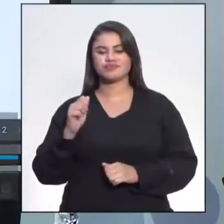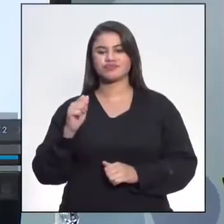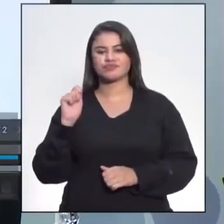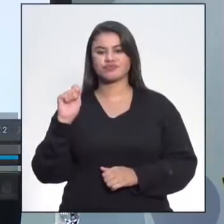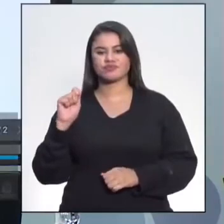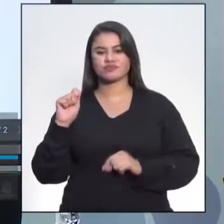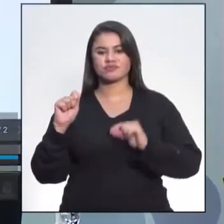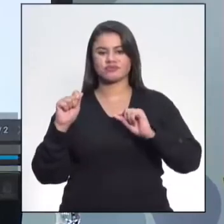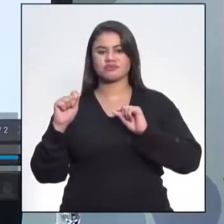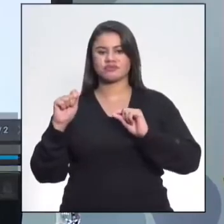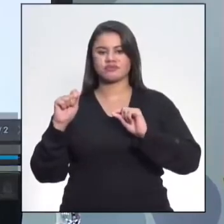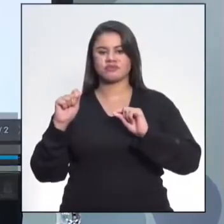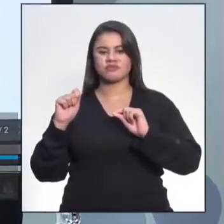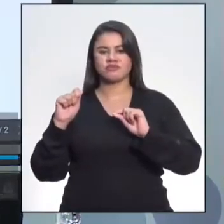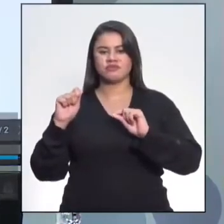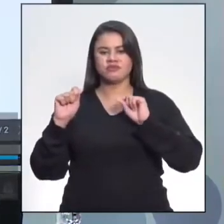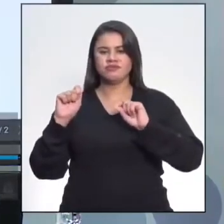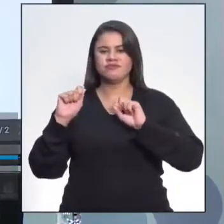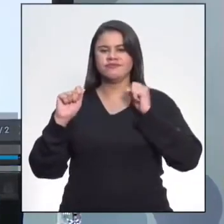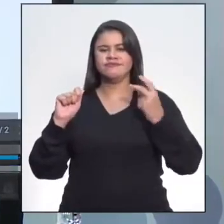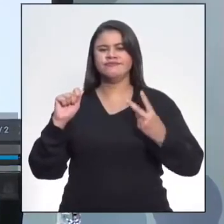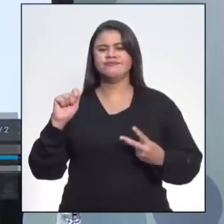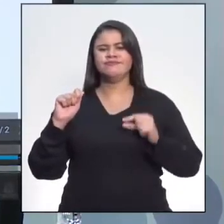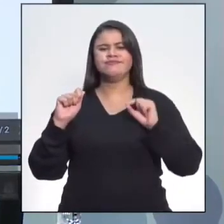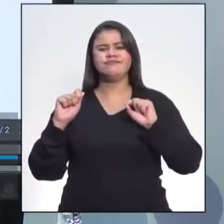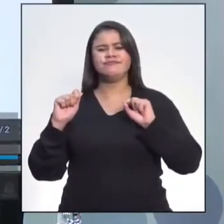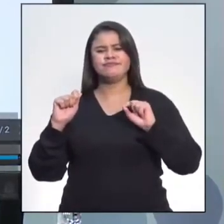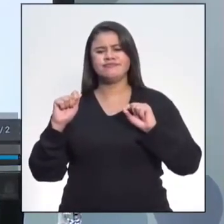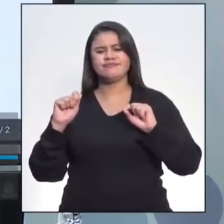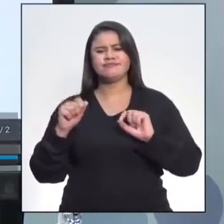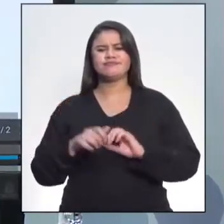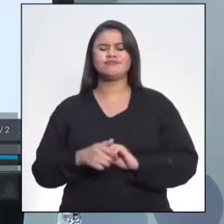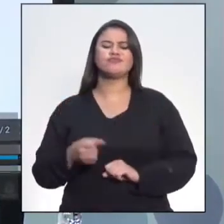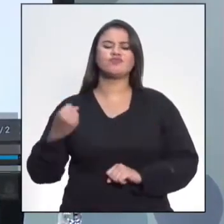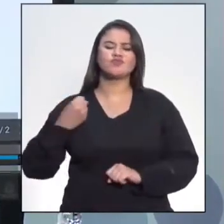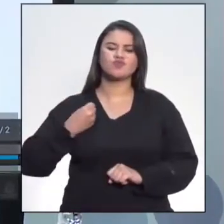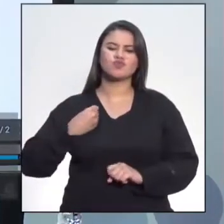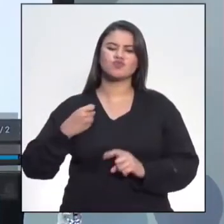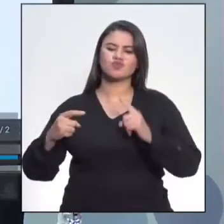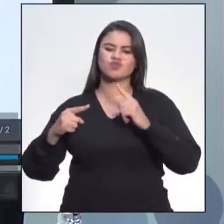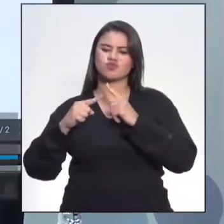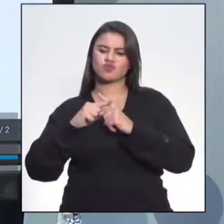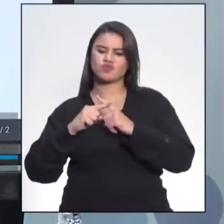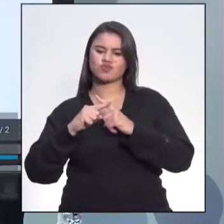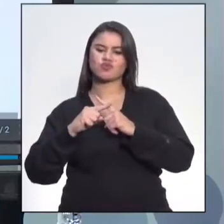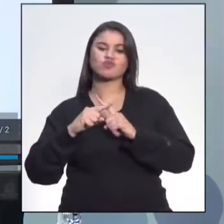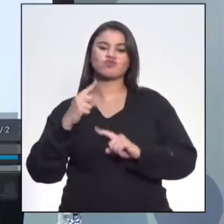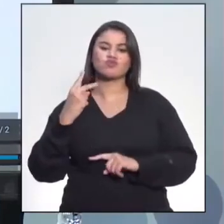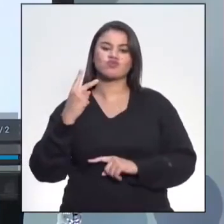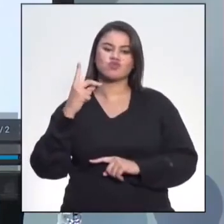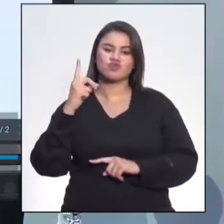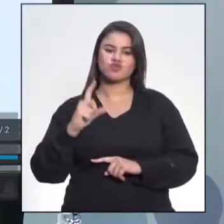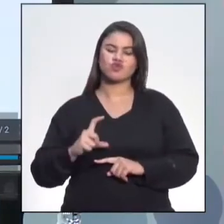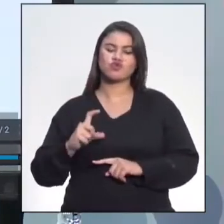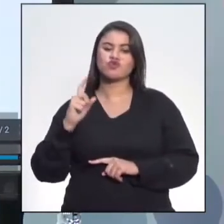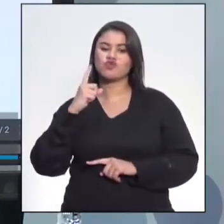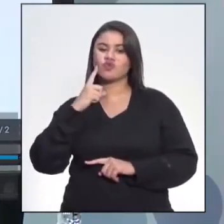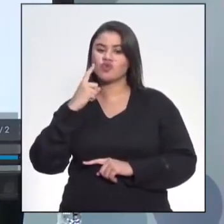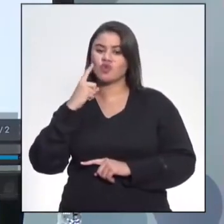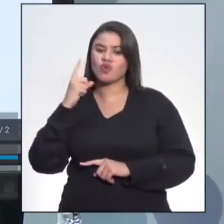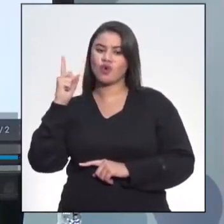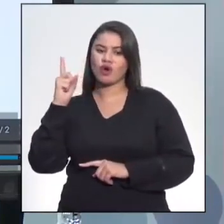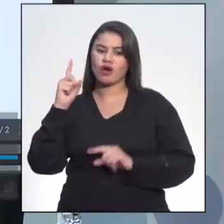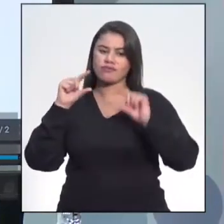do coeficiente A. Lembra, o valor do coeficiente A é aquele número que multiplica o x. Quem que está multiplicando o x? Não é o